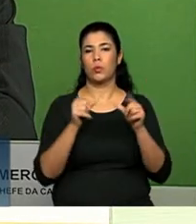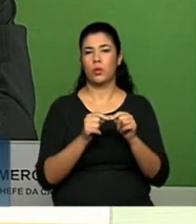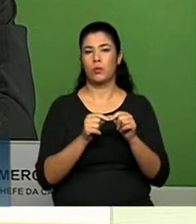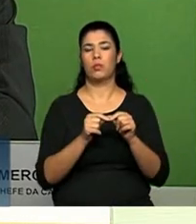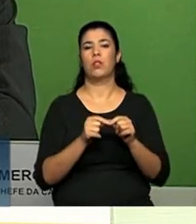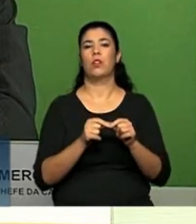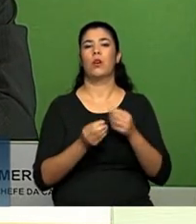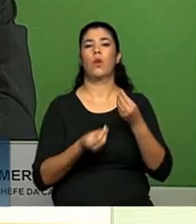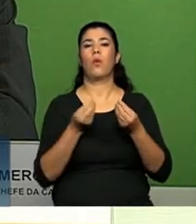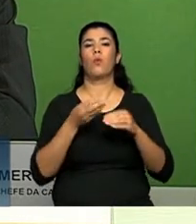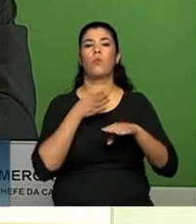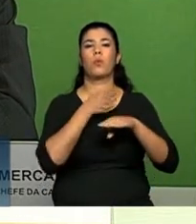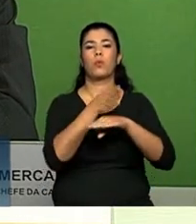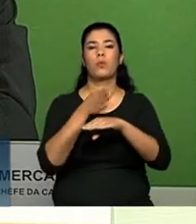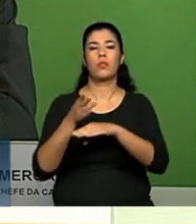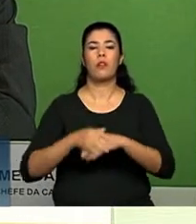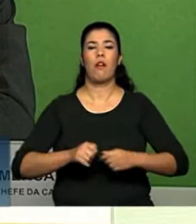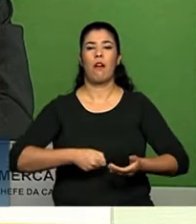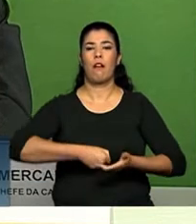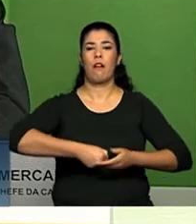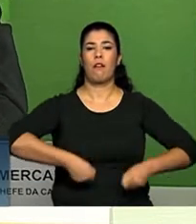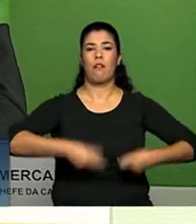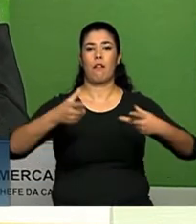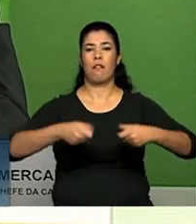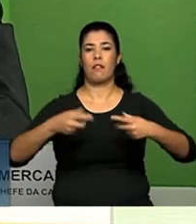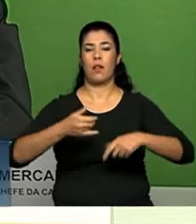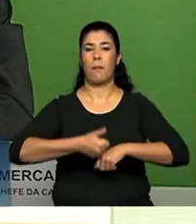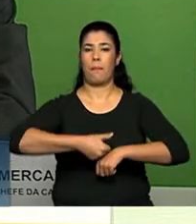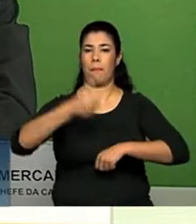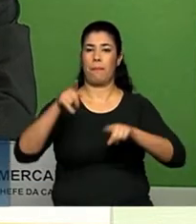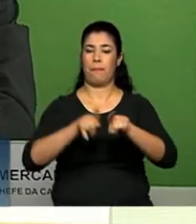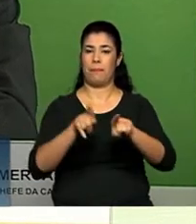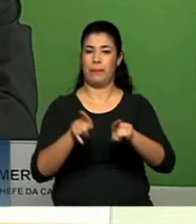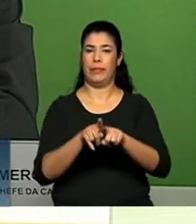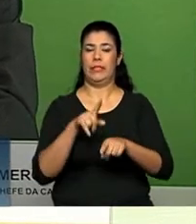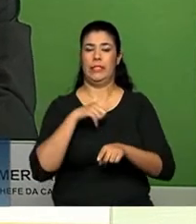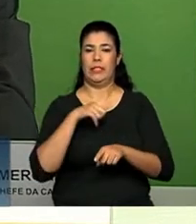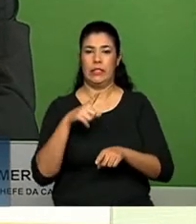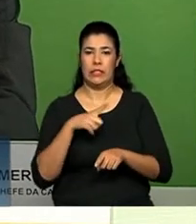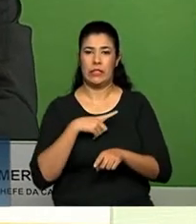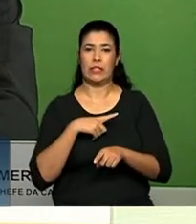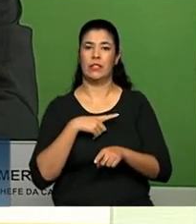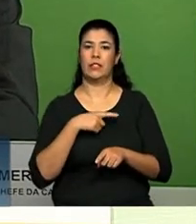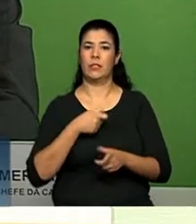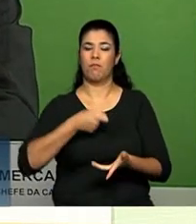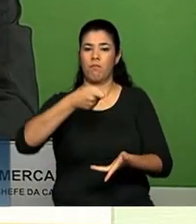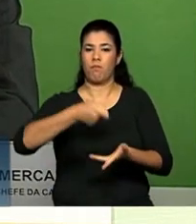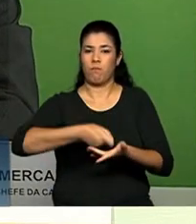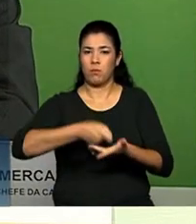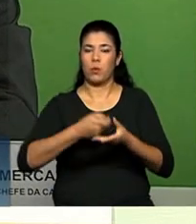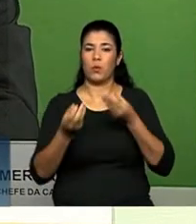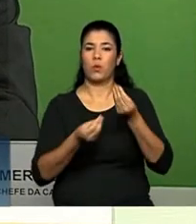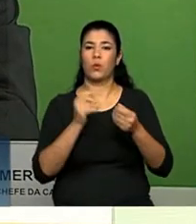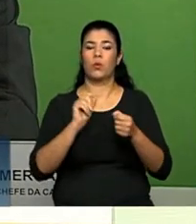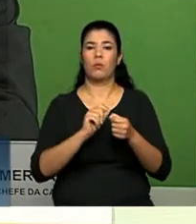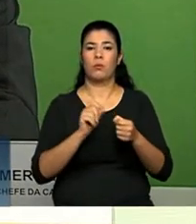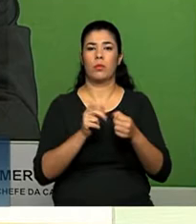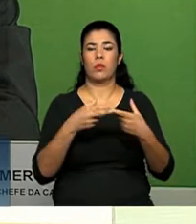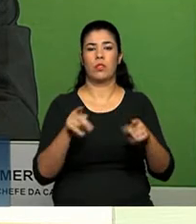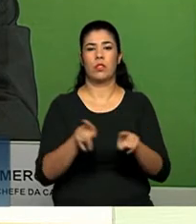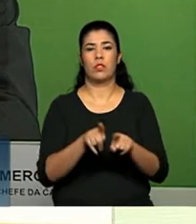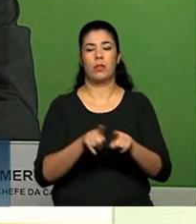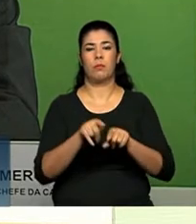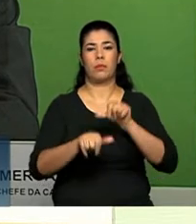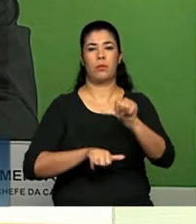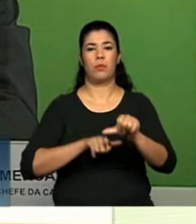gastar melhor, gastar com mais austeridade os recursos, mas ele é também algumas